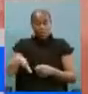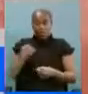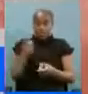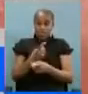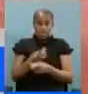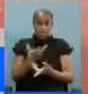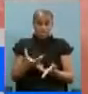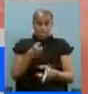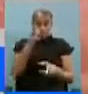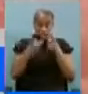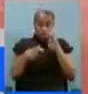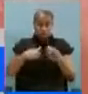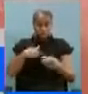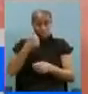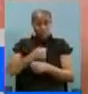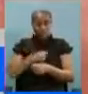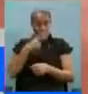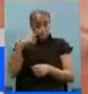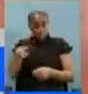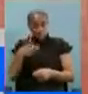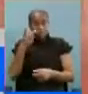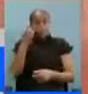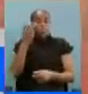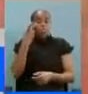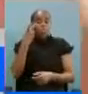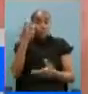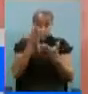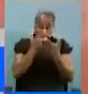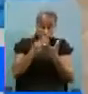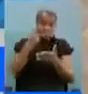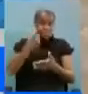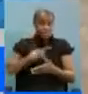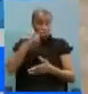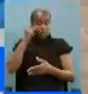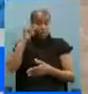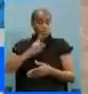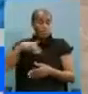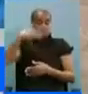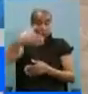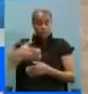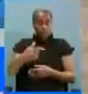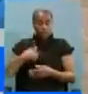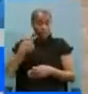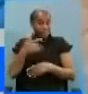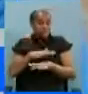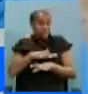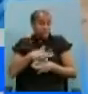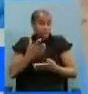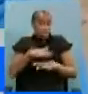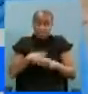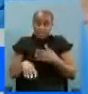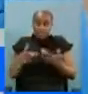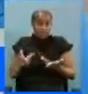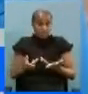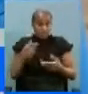bem catar. Para mostrar as maneiras que vida é, para poder estudar, para ser homem e amo dia de manhã. Nunca tem mais que fazer, tem que vender ele. Meu